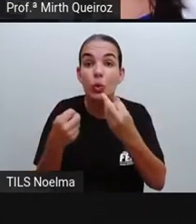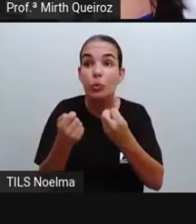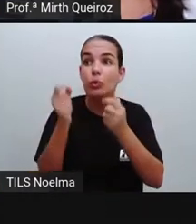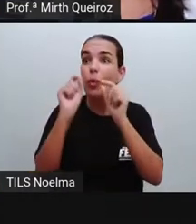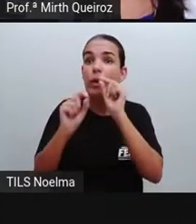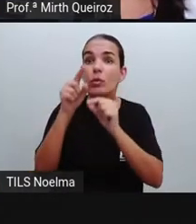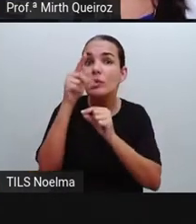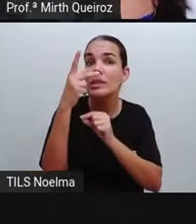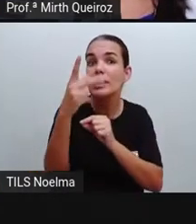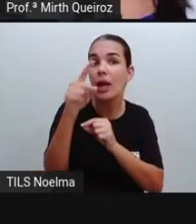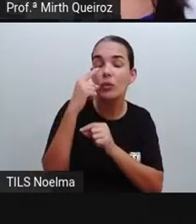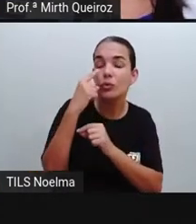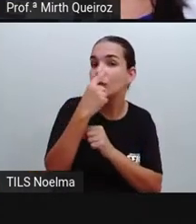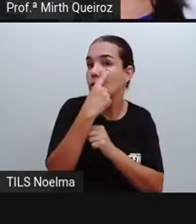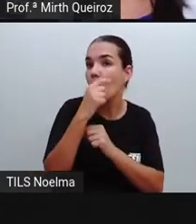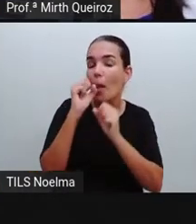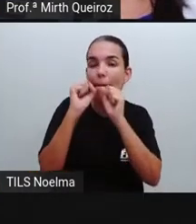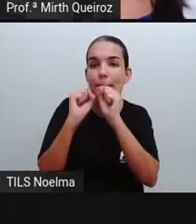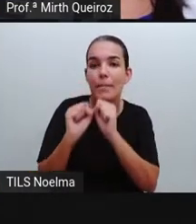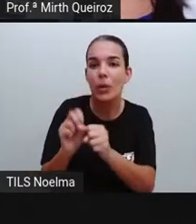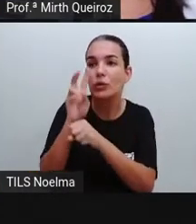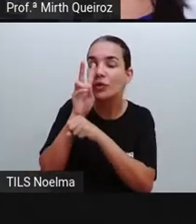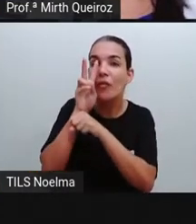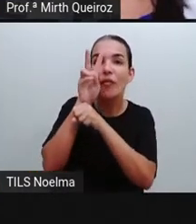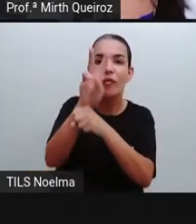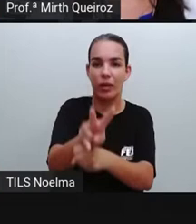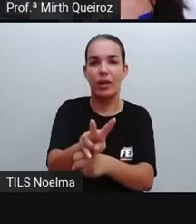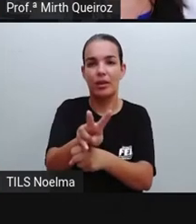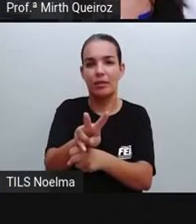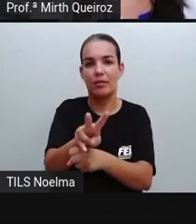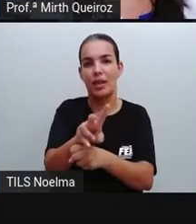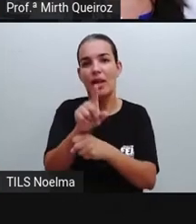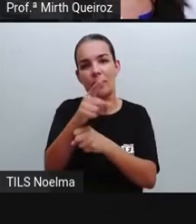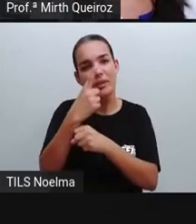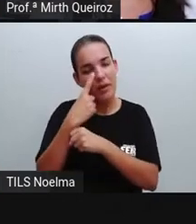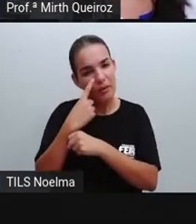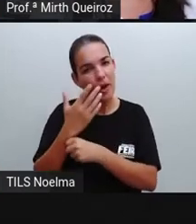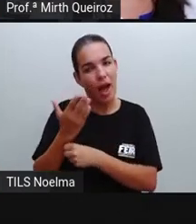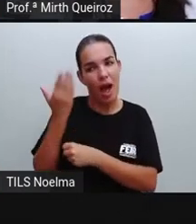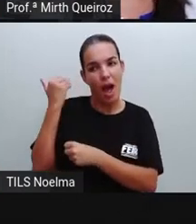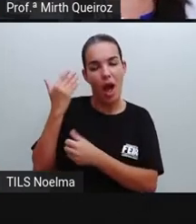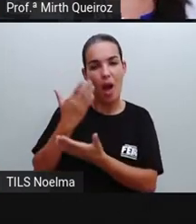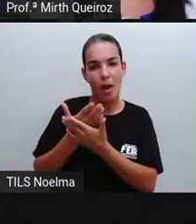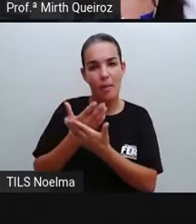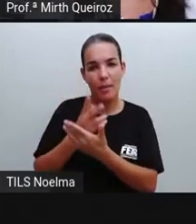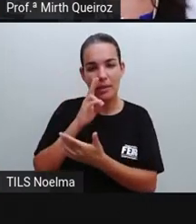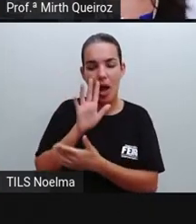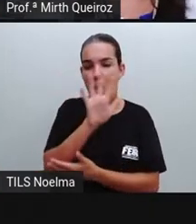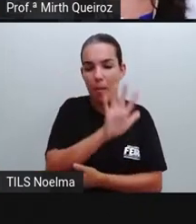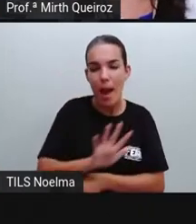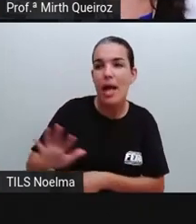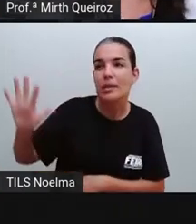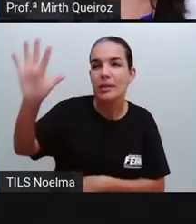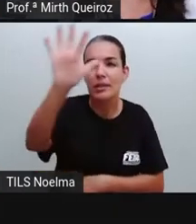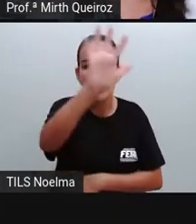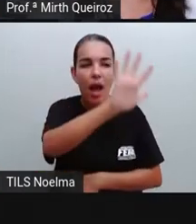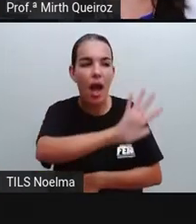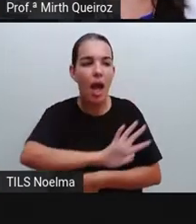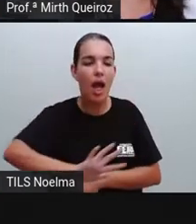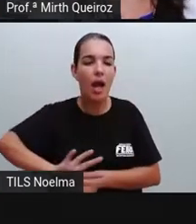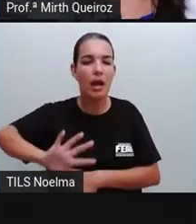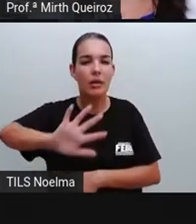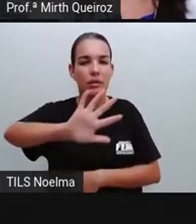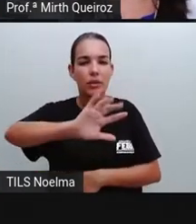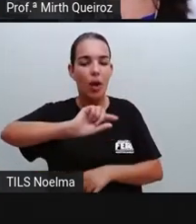né? E aí a gente viu na outra aula que essa paisagem, né, é o que os nossos